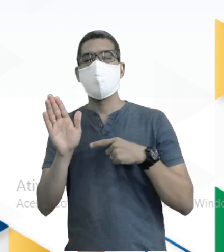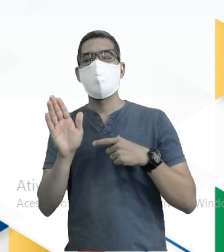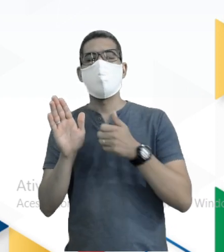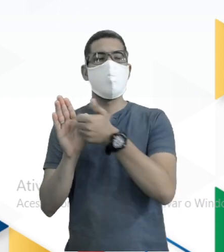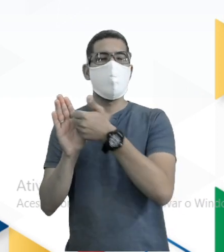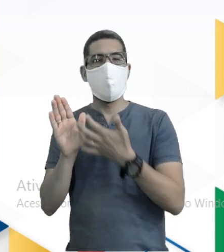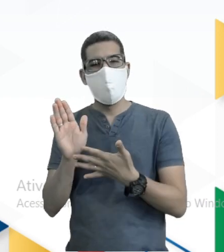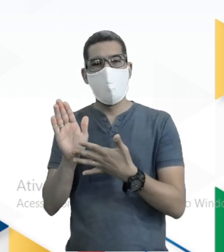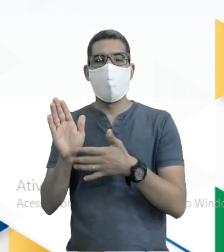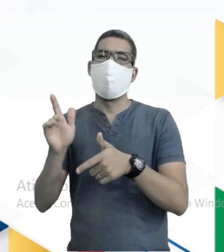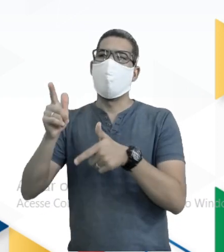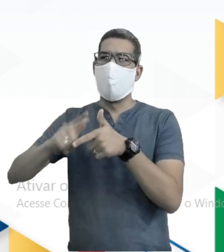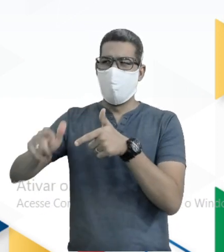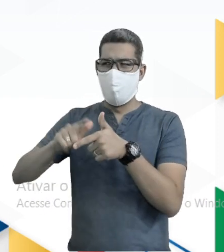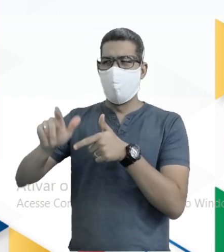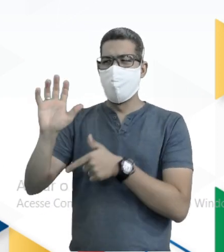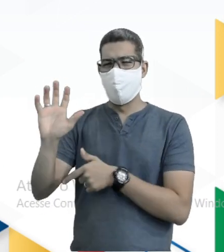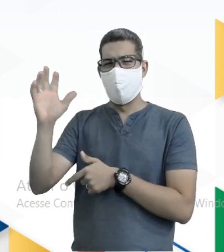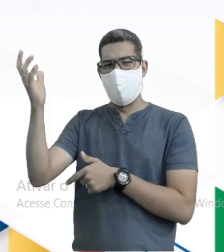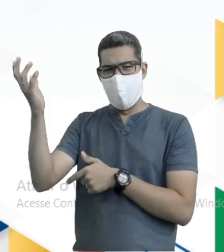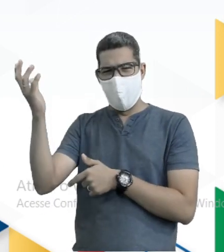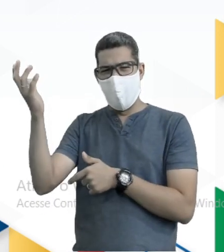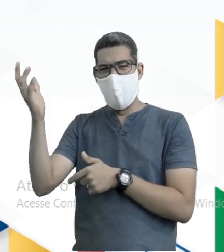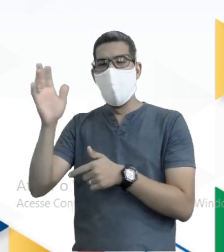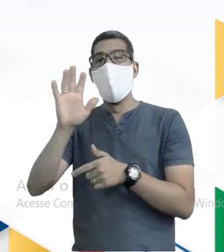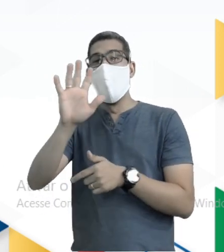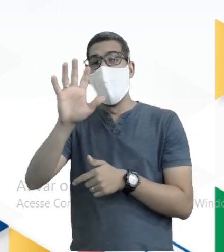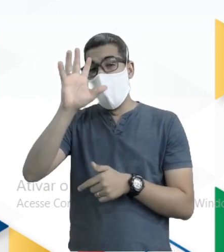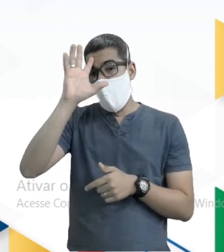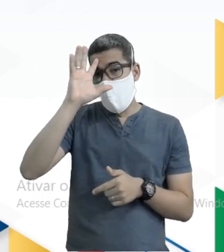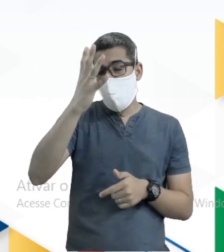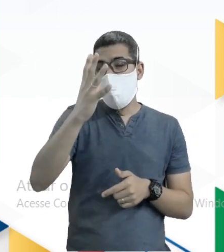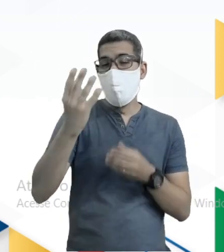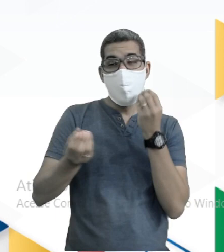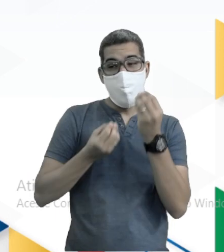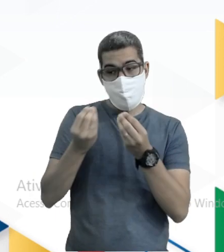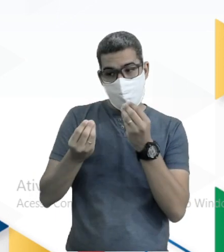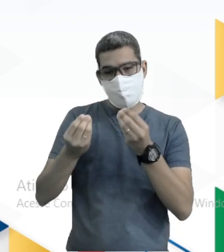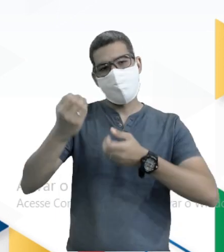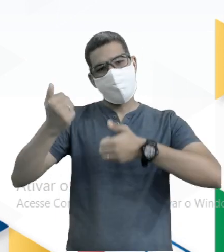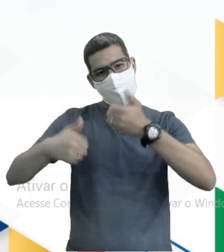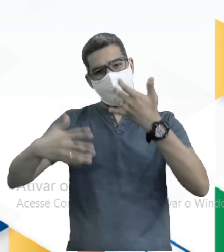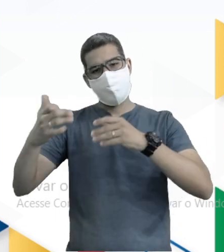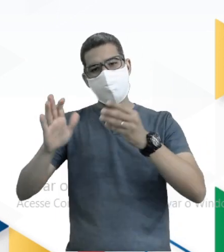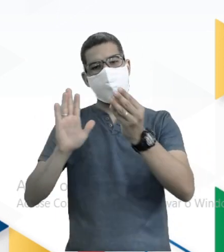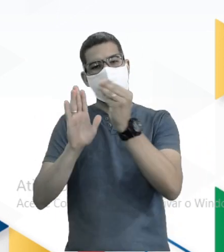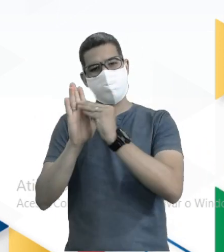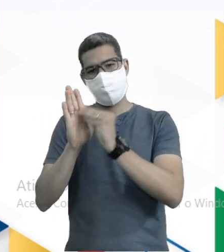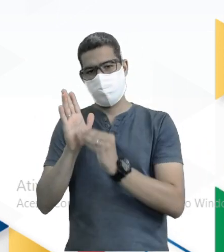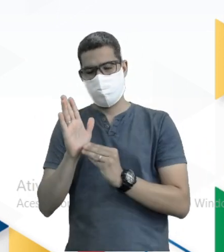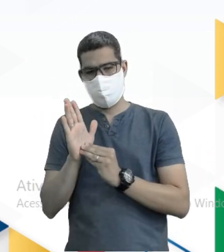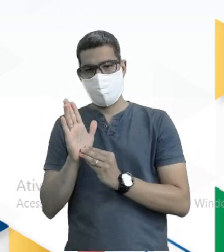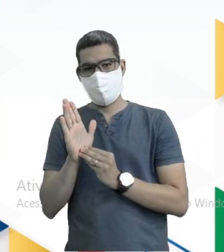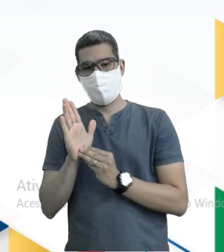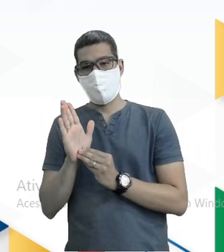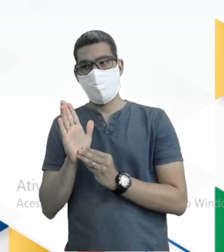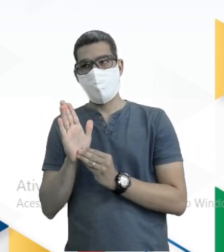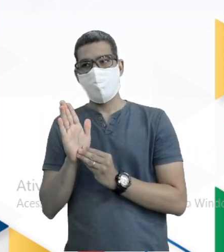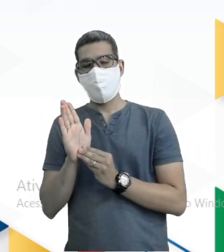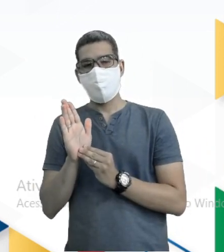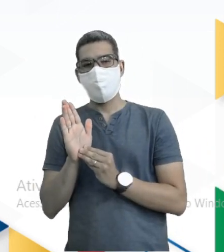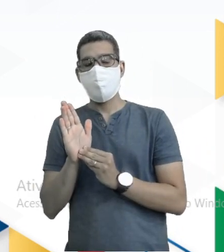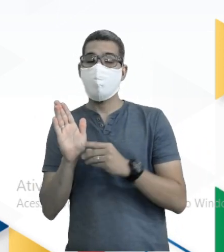certo? Um problema e apontam também uma solução. São textos que vão mostrar o quê? Uma reclamação.